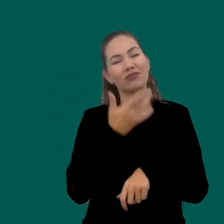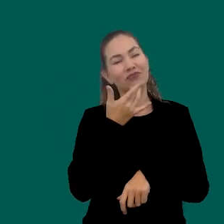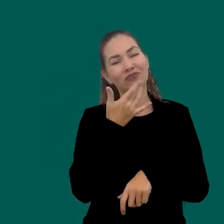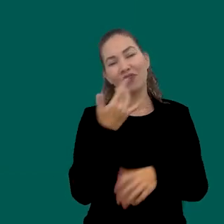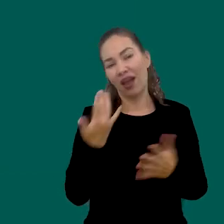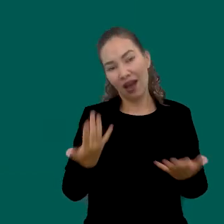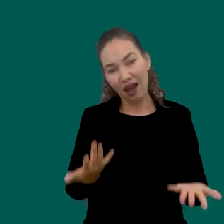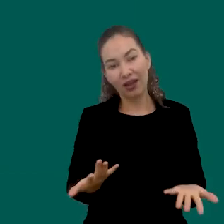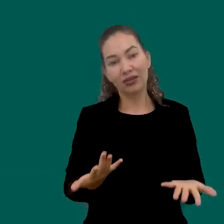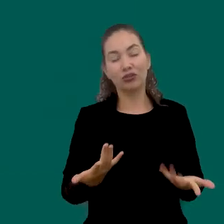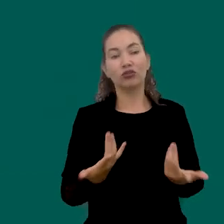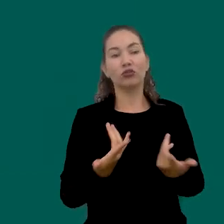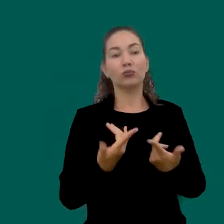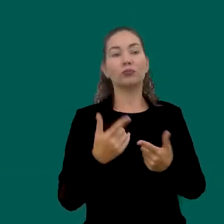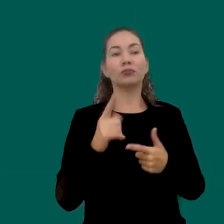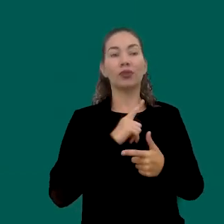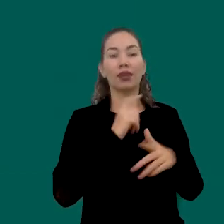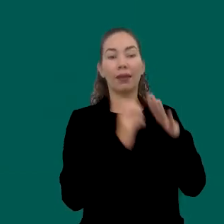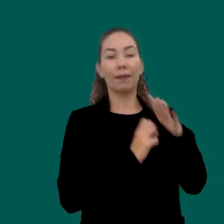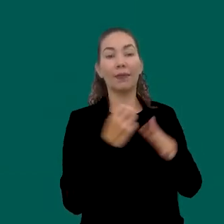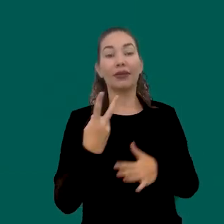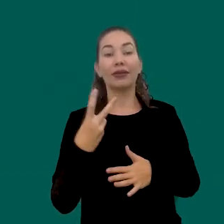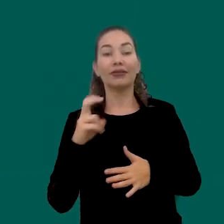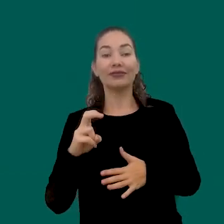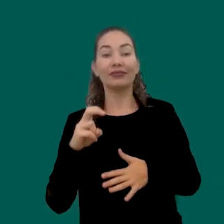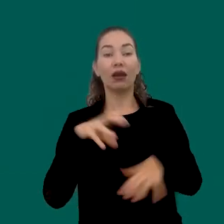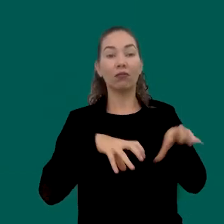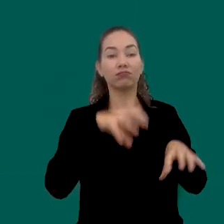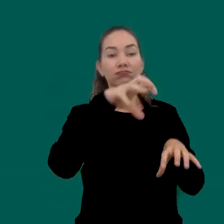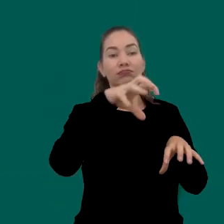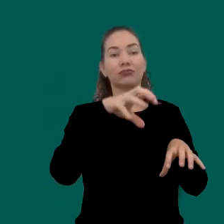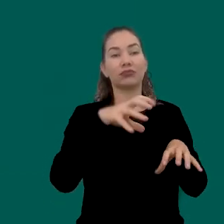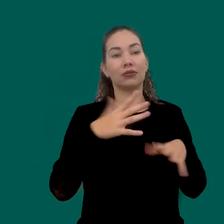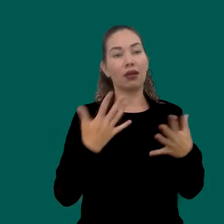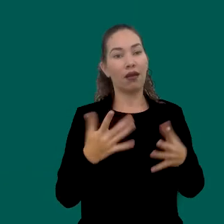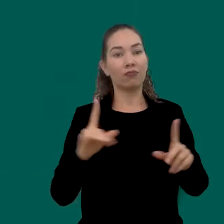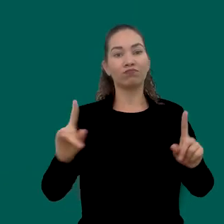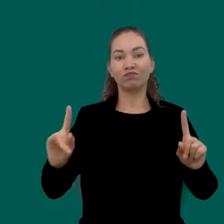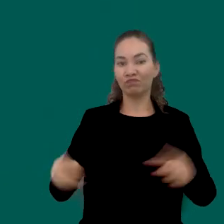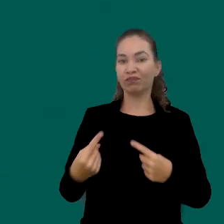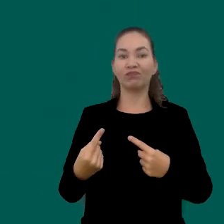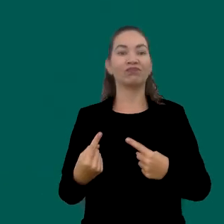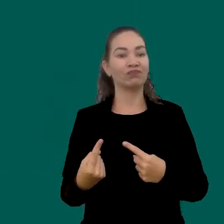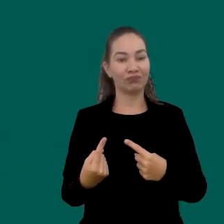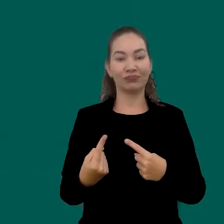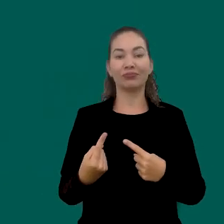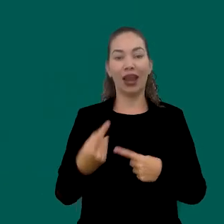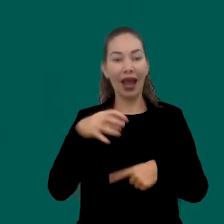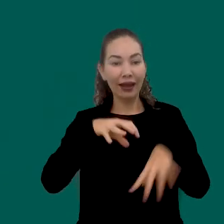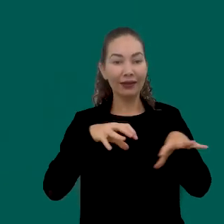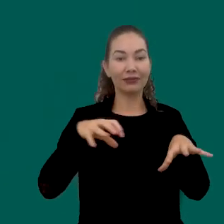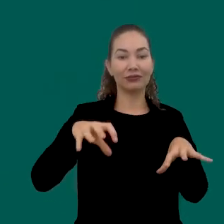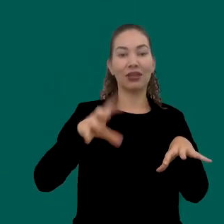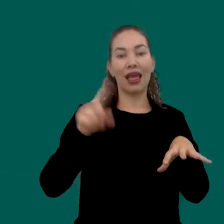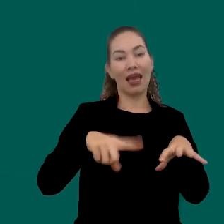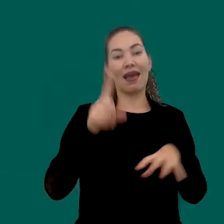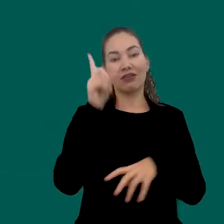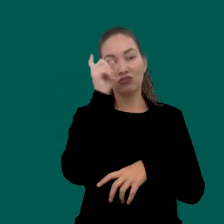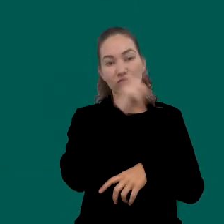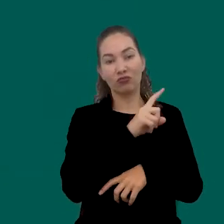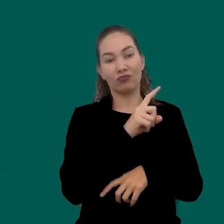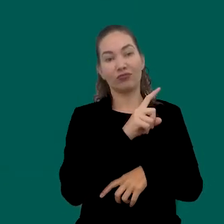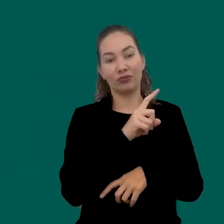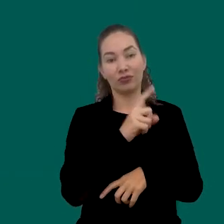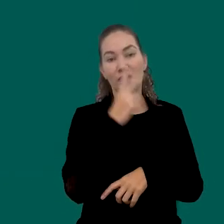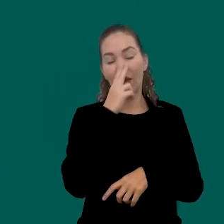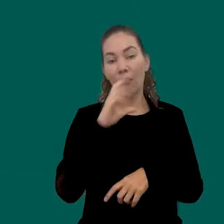claro. Mas, por exemplo, eu atendo empresas que têm 25 que são regionais. Cara, é desafiador para eles a regionalidade também. Eles também enfrentam a mesma coisa que